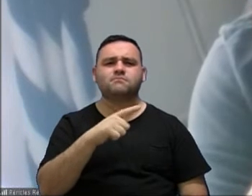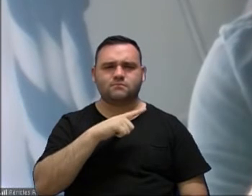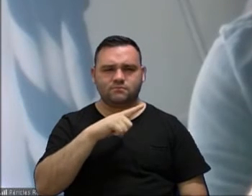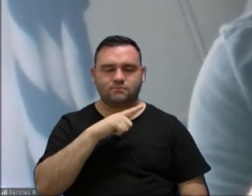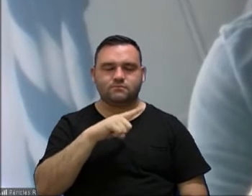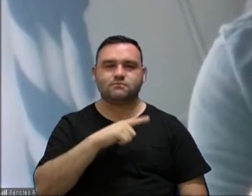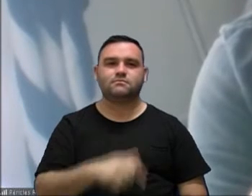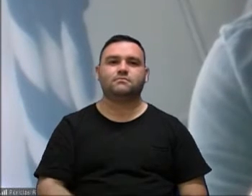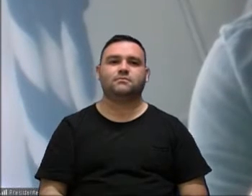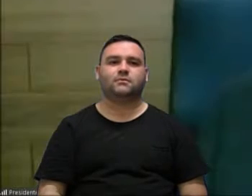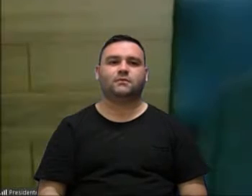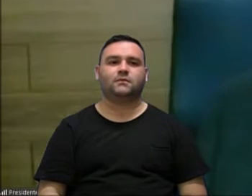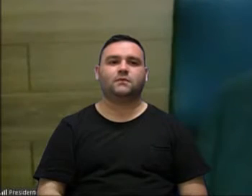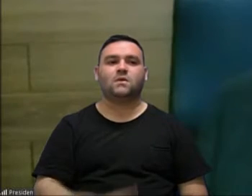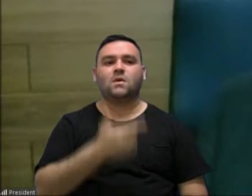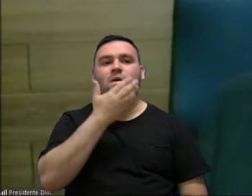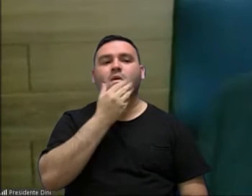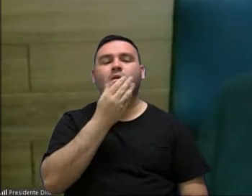presente